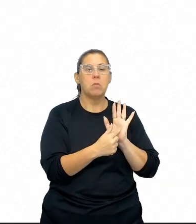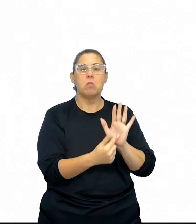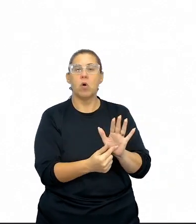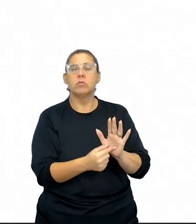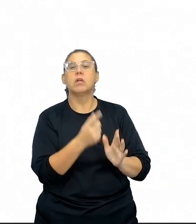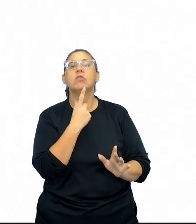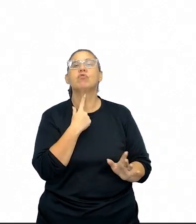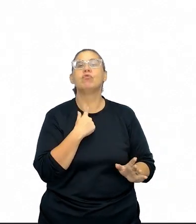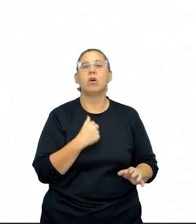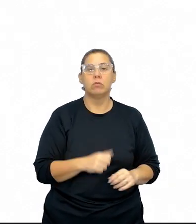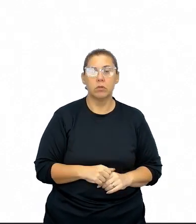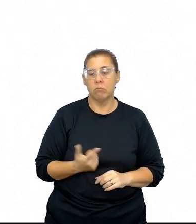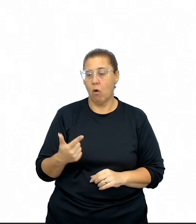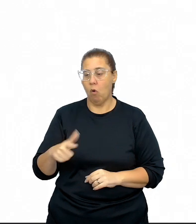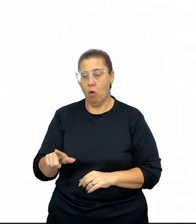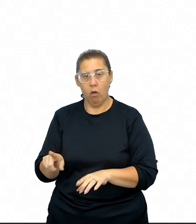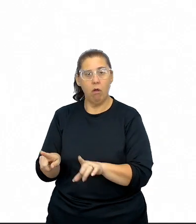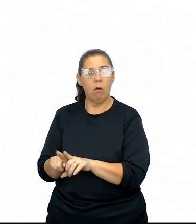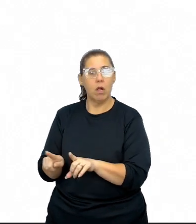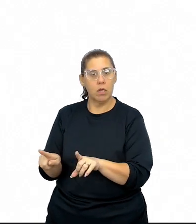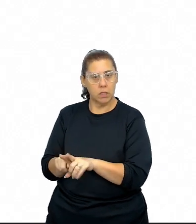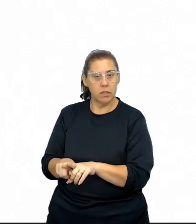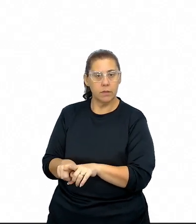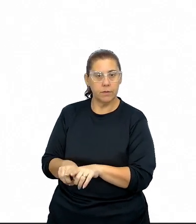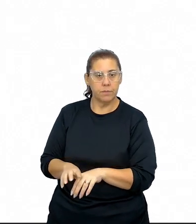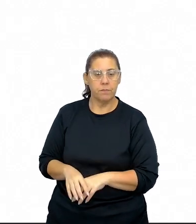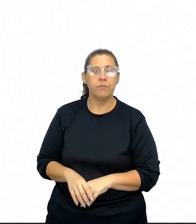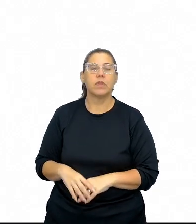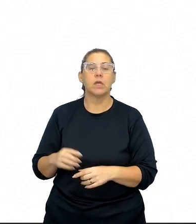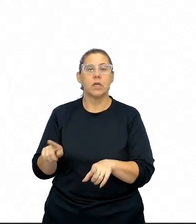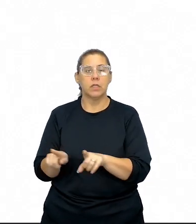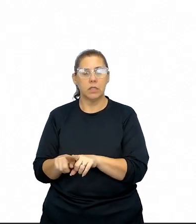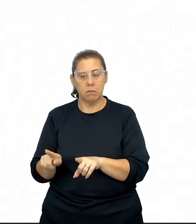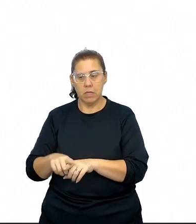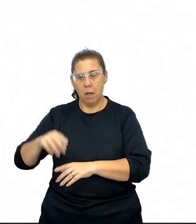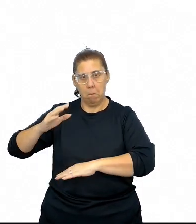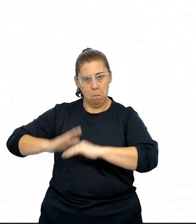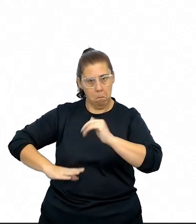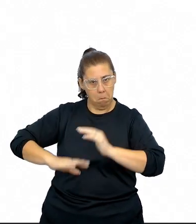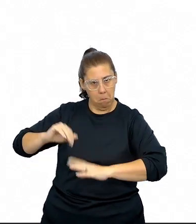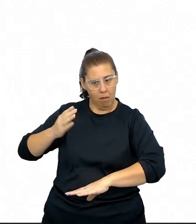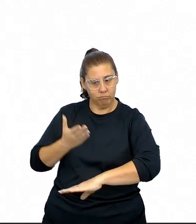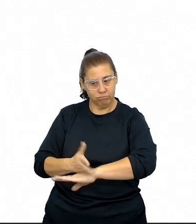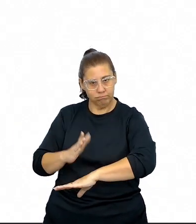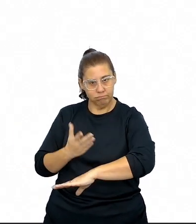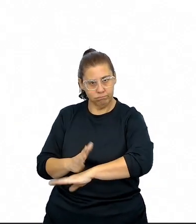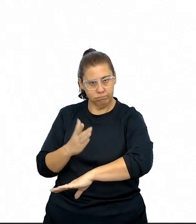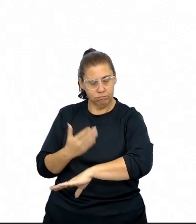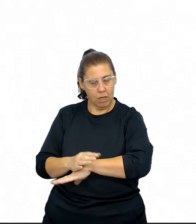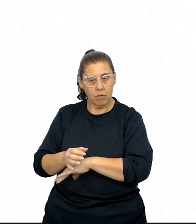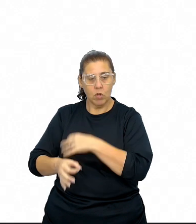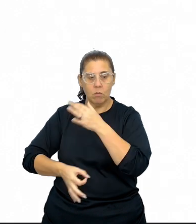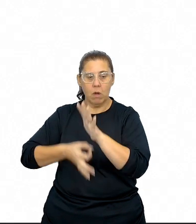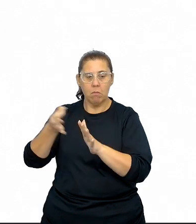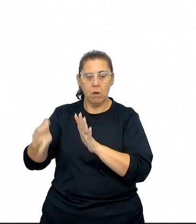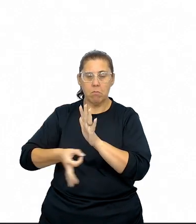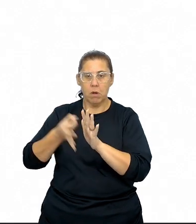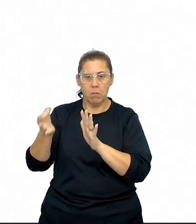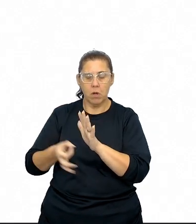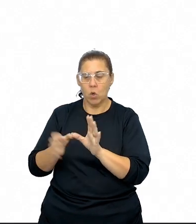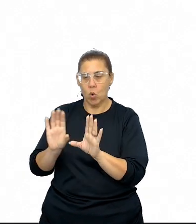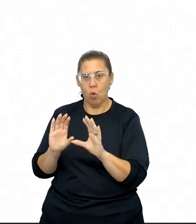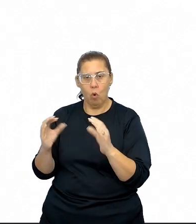sua vontade, por outro, né, é por meio da prática pública da argumentação que